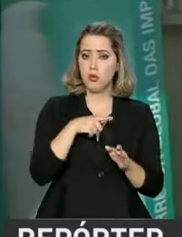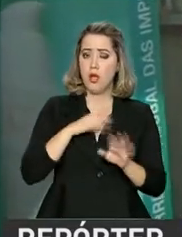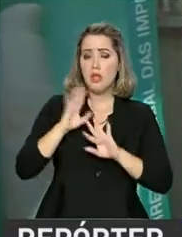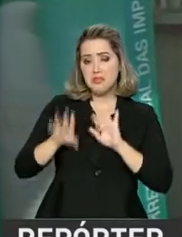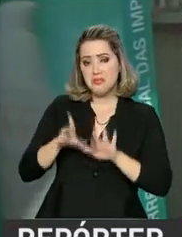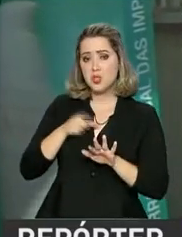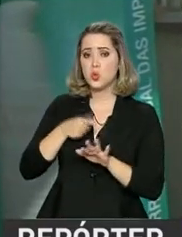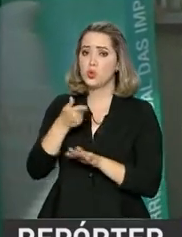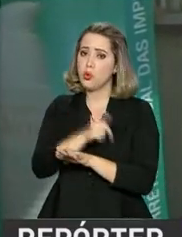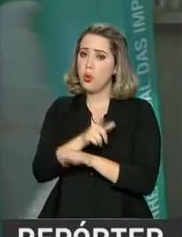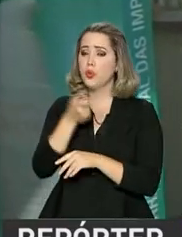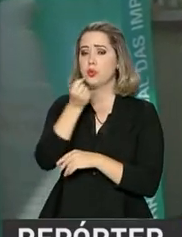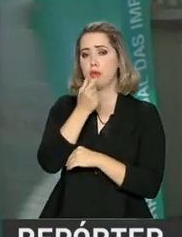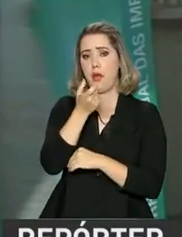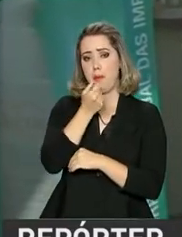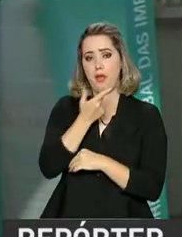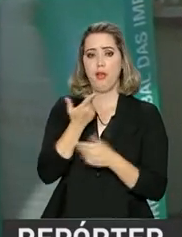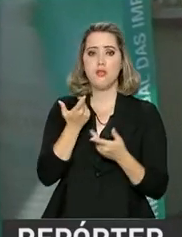analgésico,